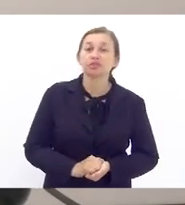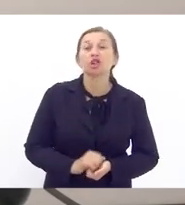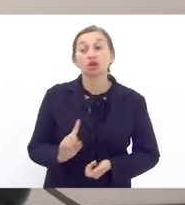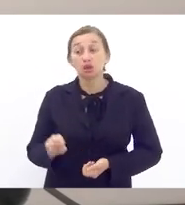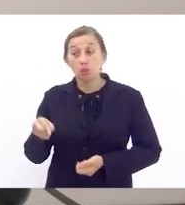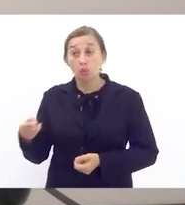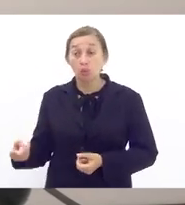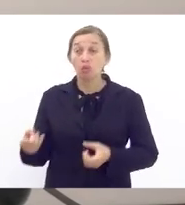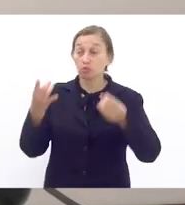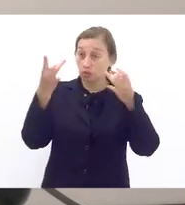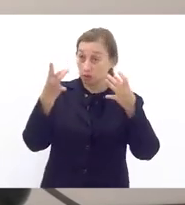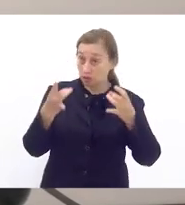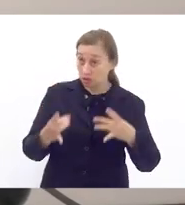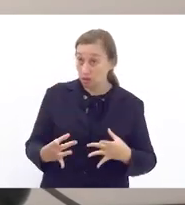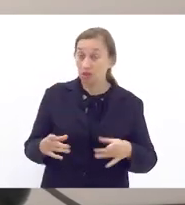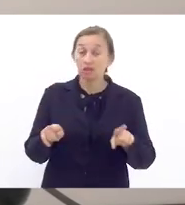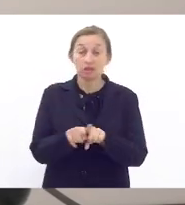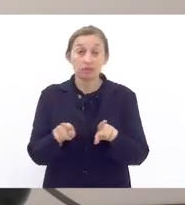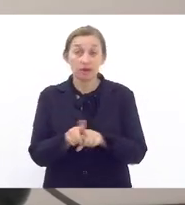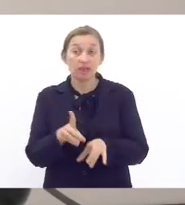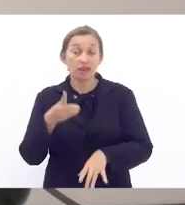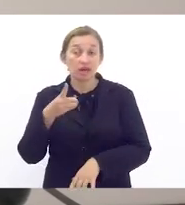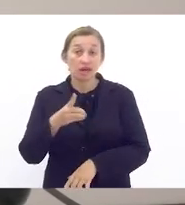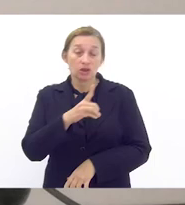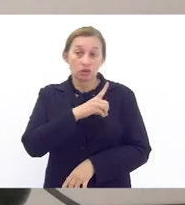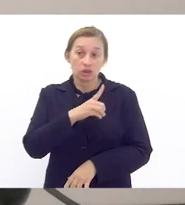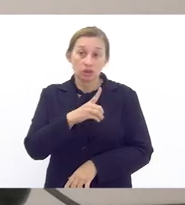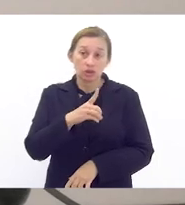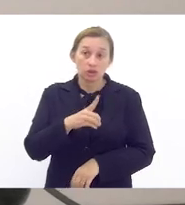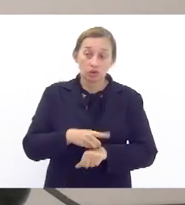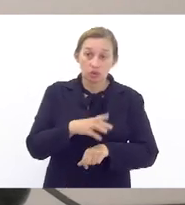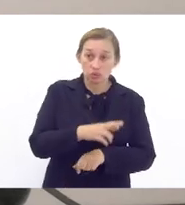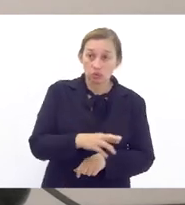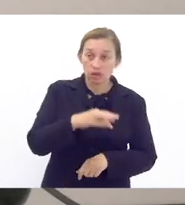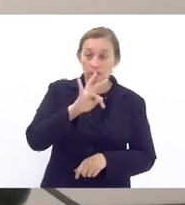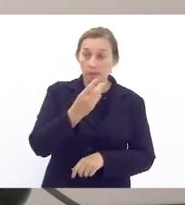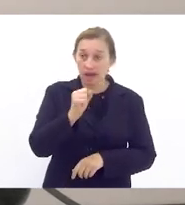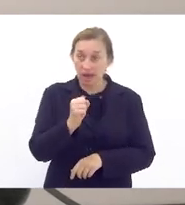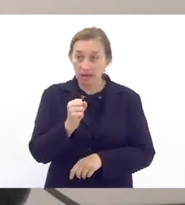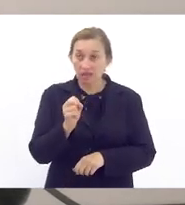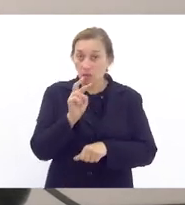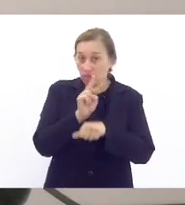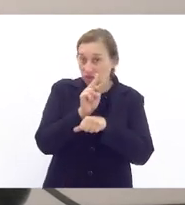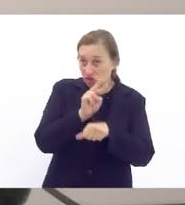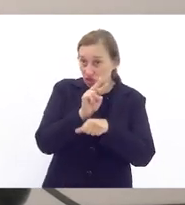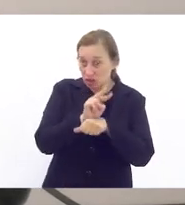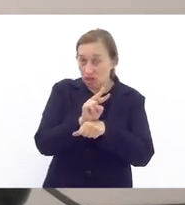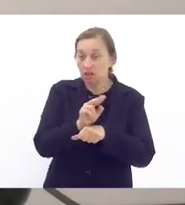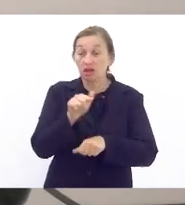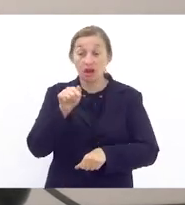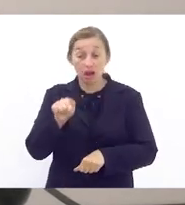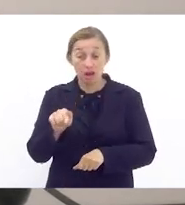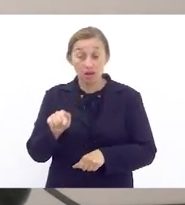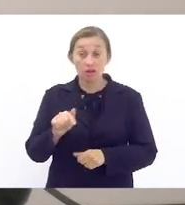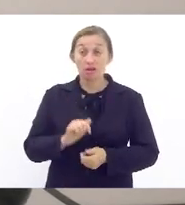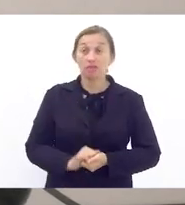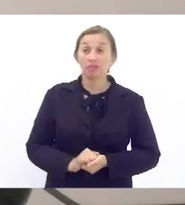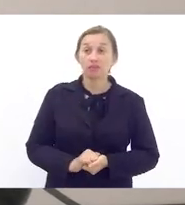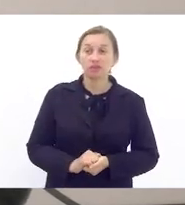outro detalhe que foi a doutora Marta que puxou com relação à vigilância. E no caso aqui,